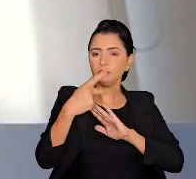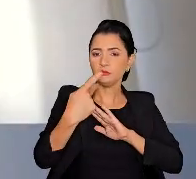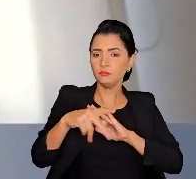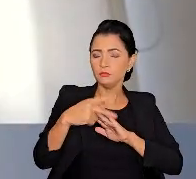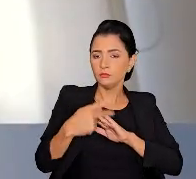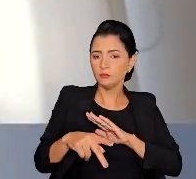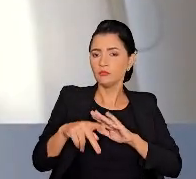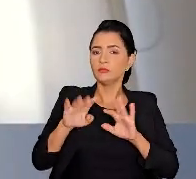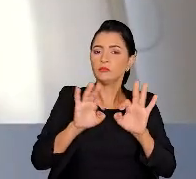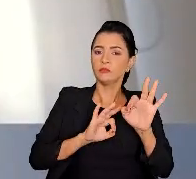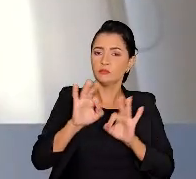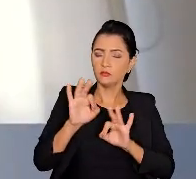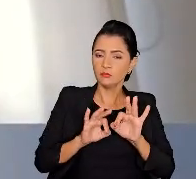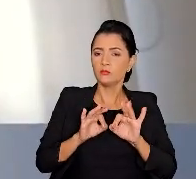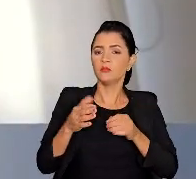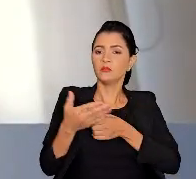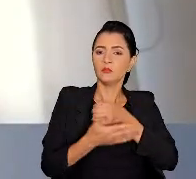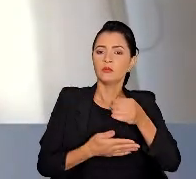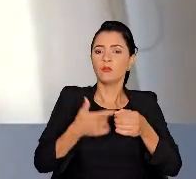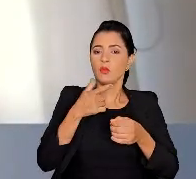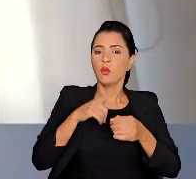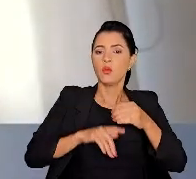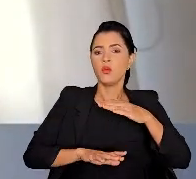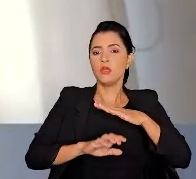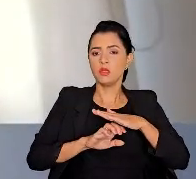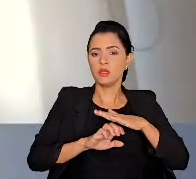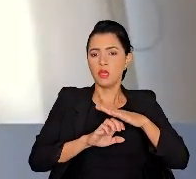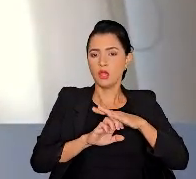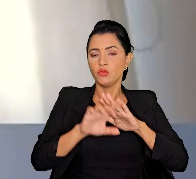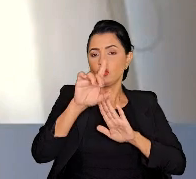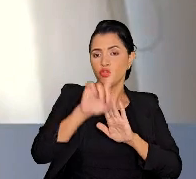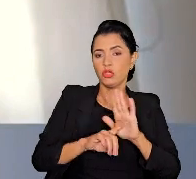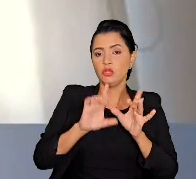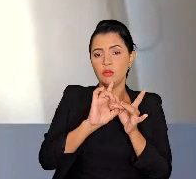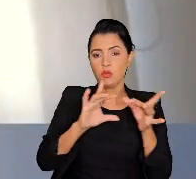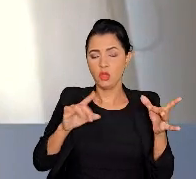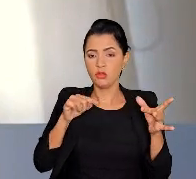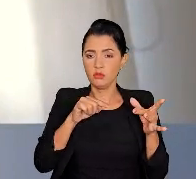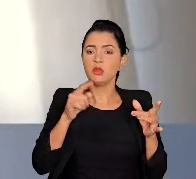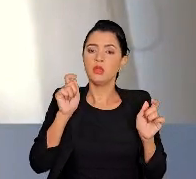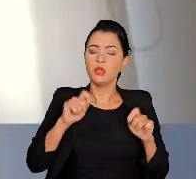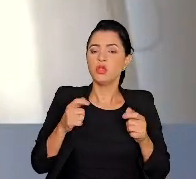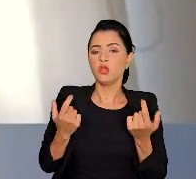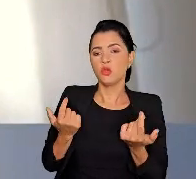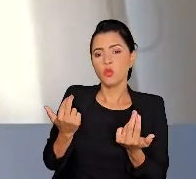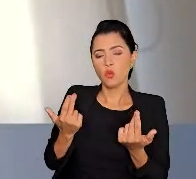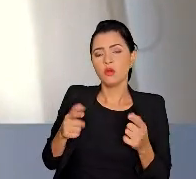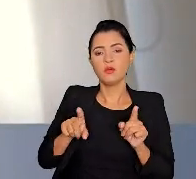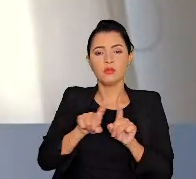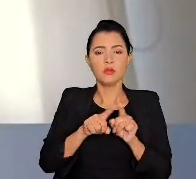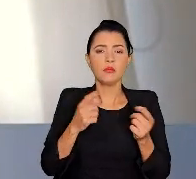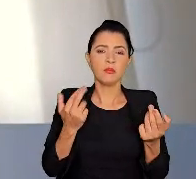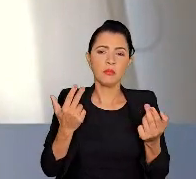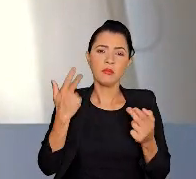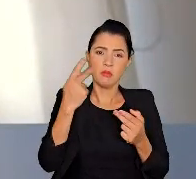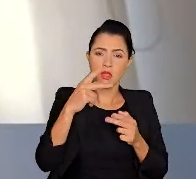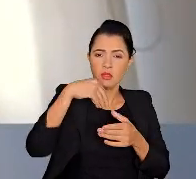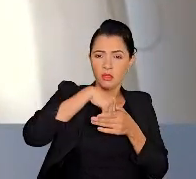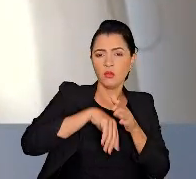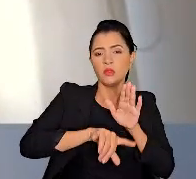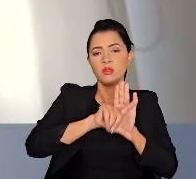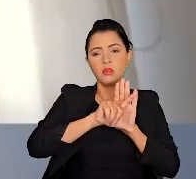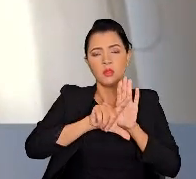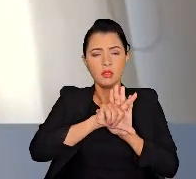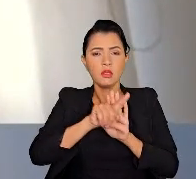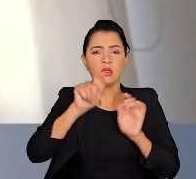organizados sob a égide do Estado moderno de direito democrático igualmente adotam em seu ordenamento legal